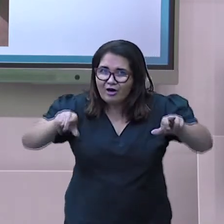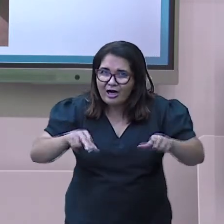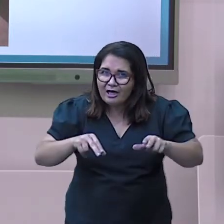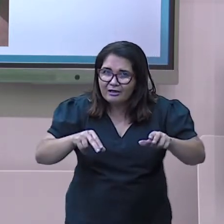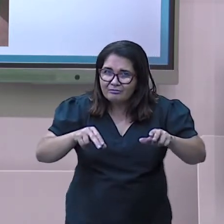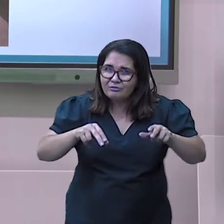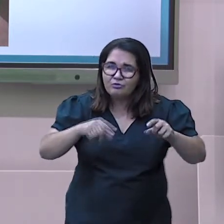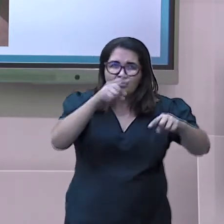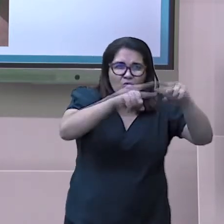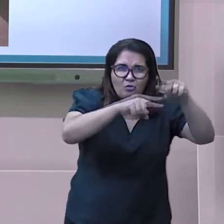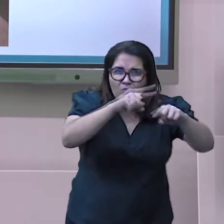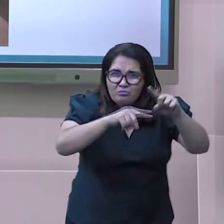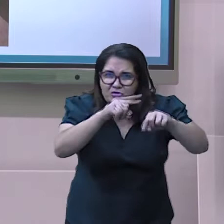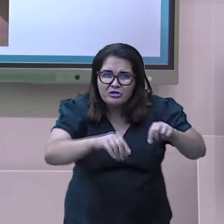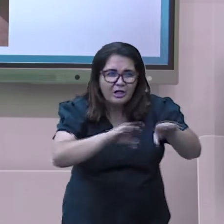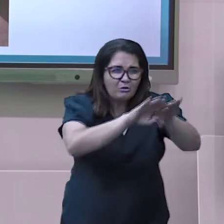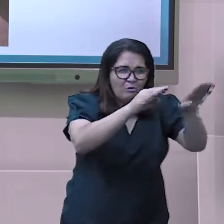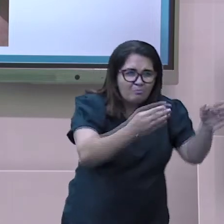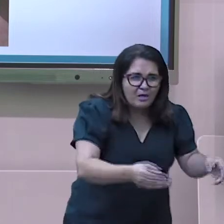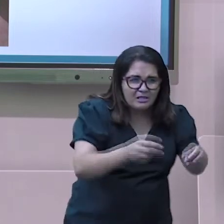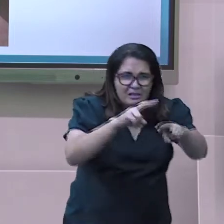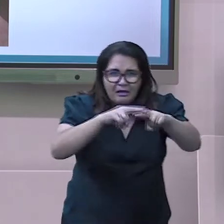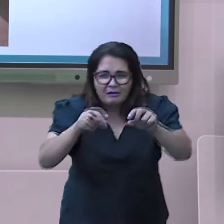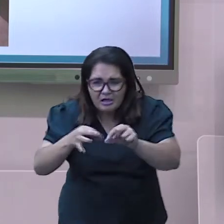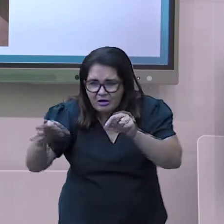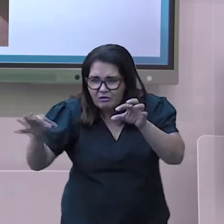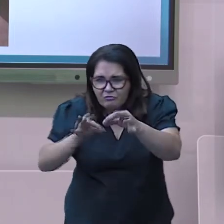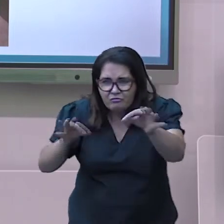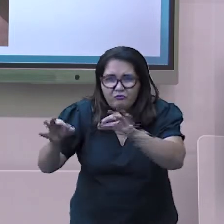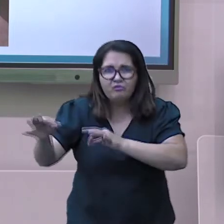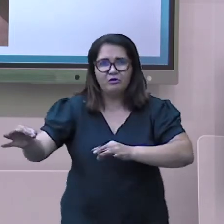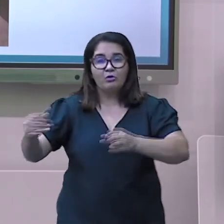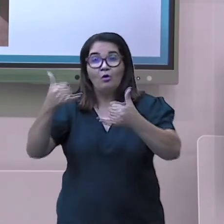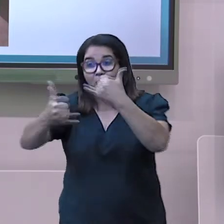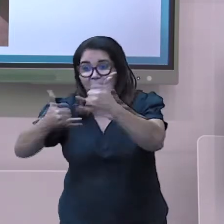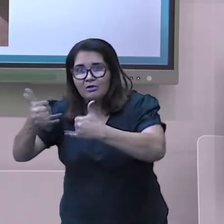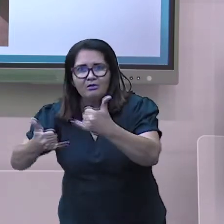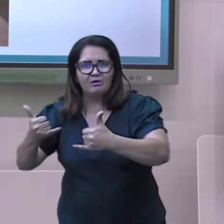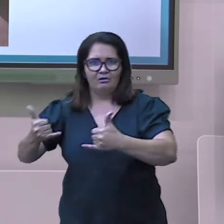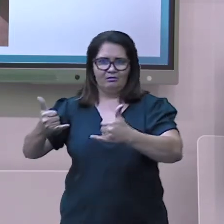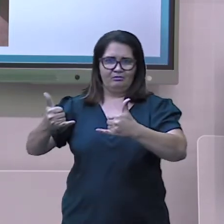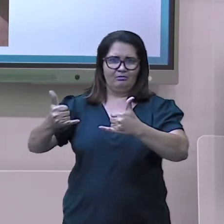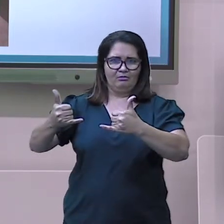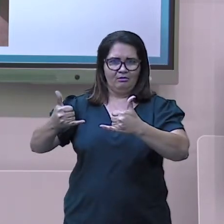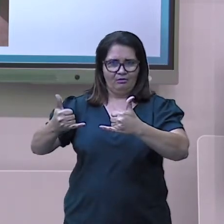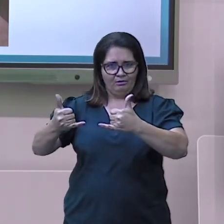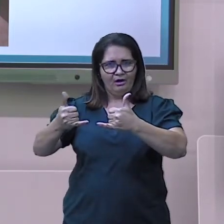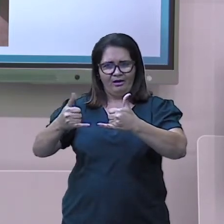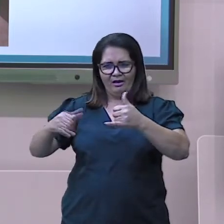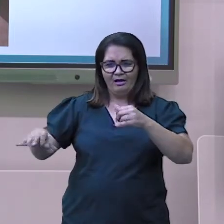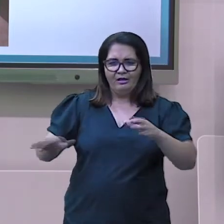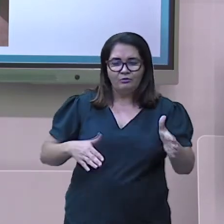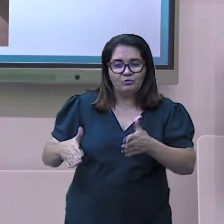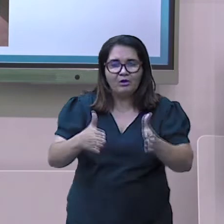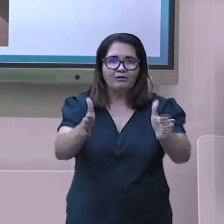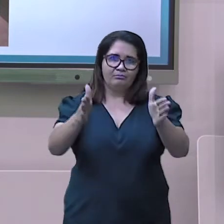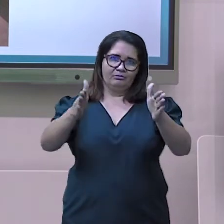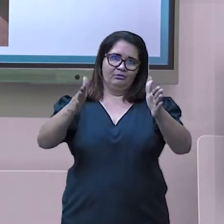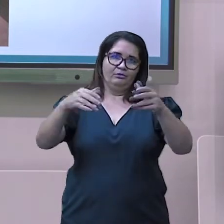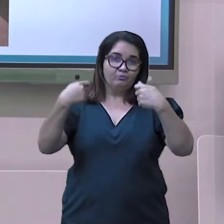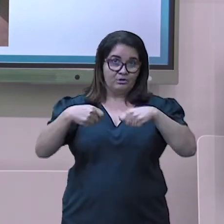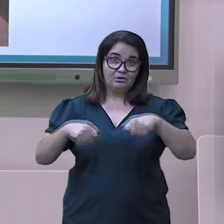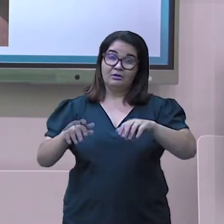os pais sabem muito bem o que é essa imagem. Uma pessoa indo tropeçar ali nos